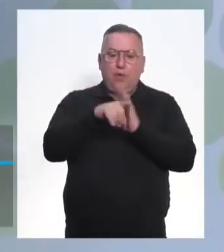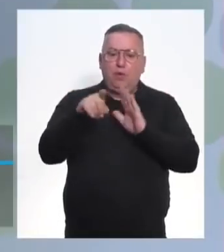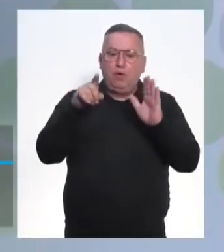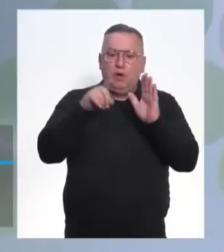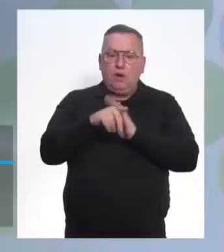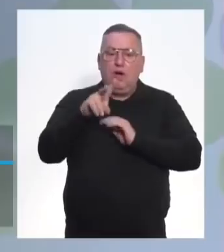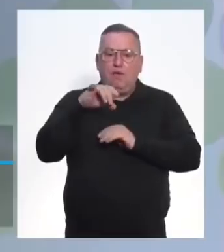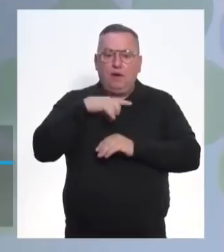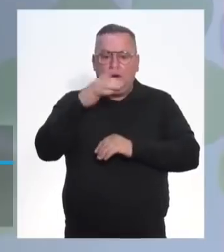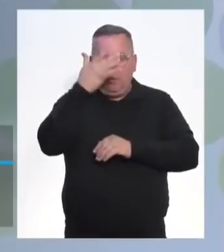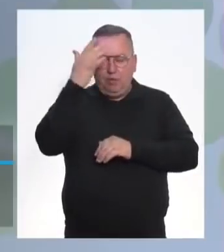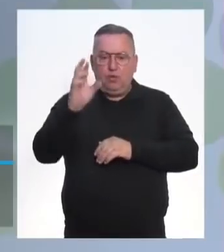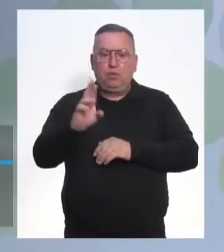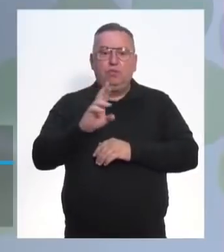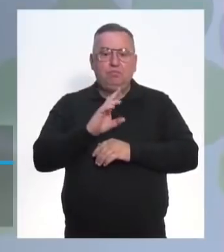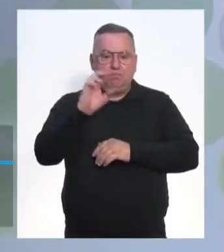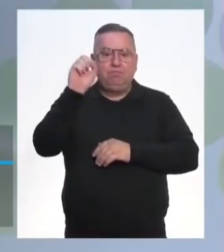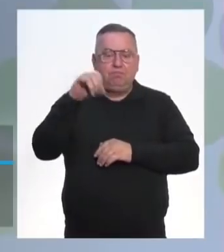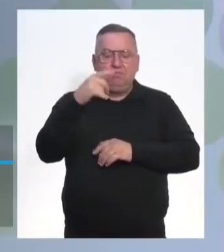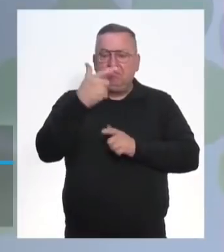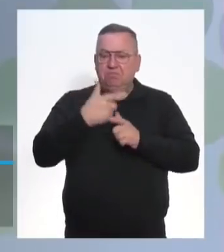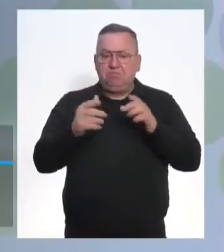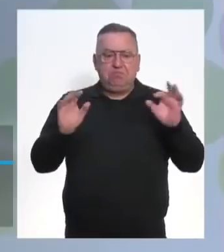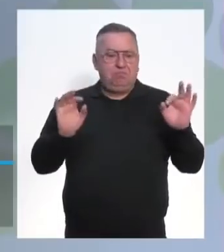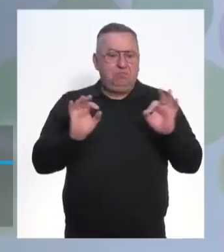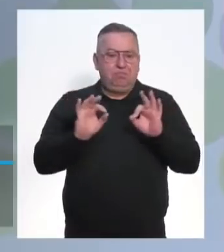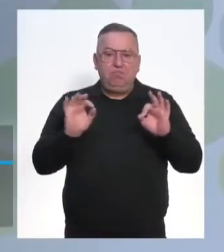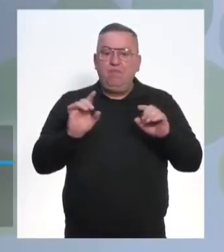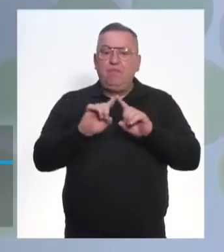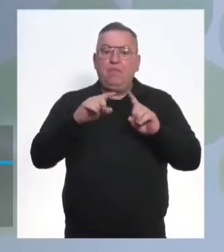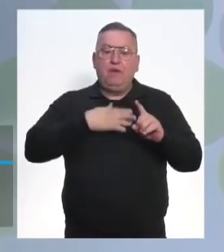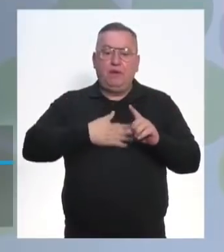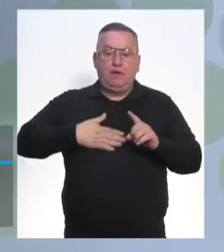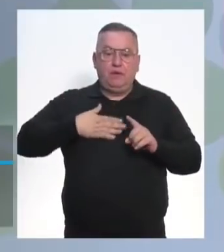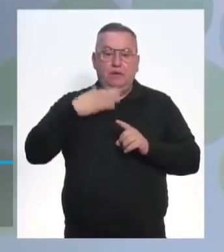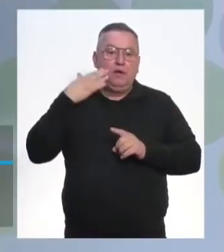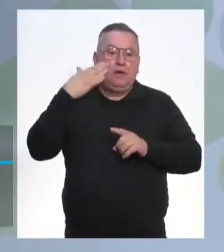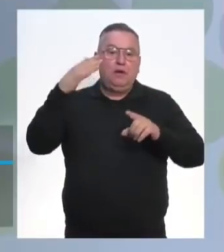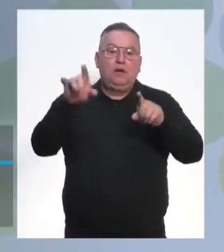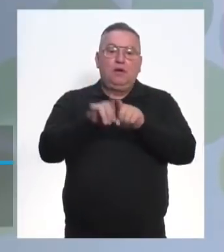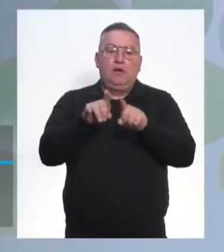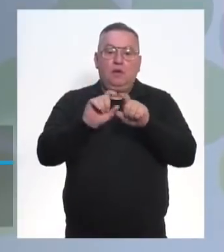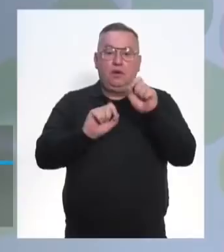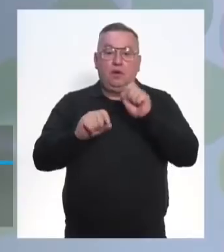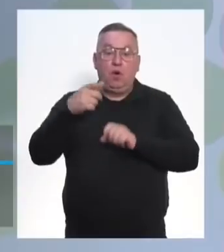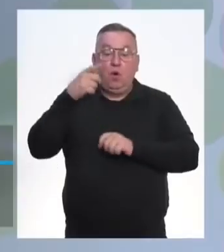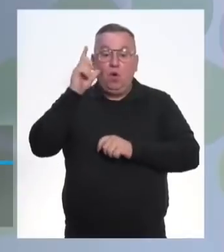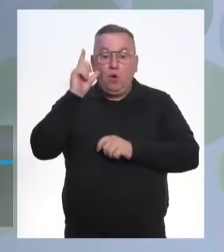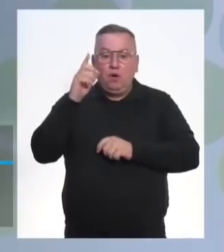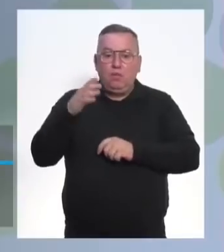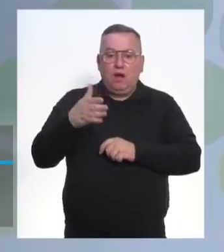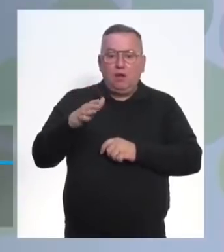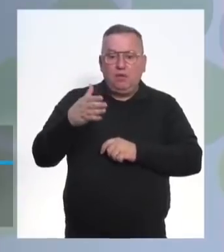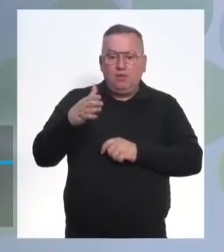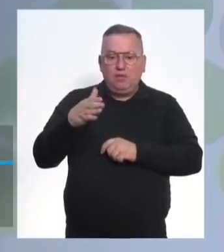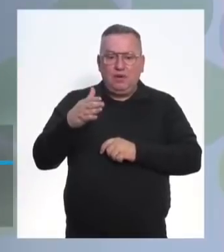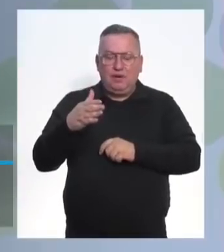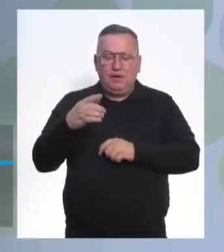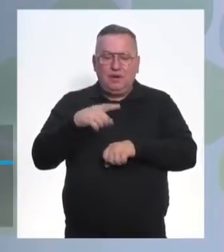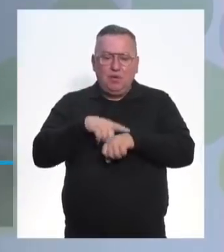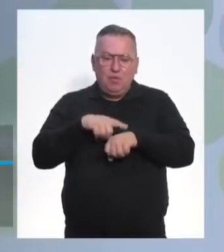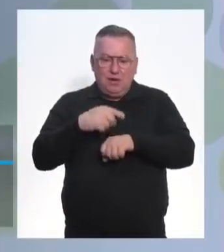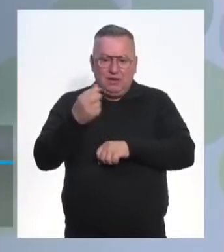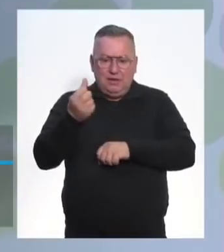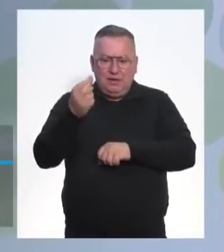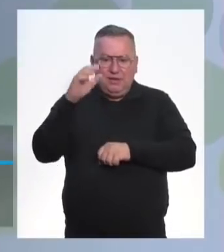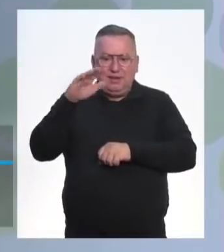vai ter alguém para responder para vocês, sem problema algum. Mas eu gostaria de agradecer, ó, ontem, até mais ou menos umas 18 horas,